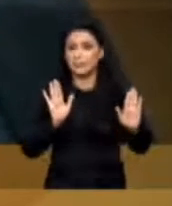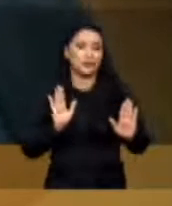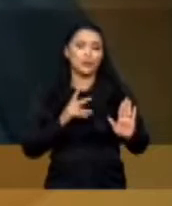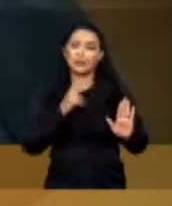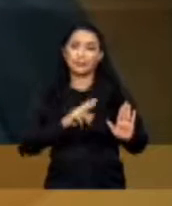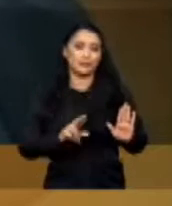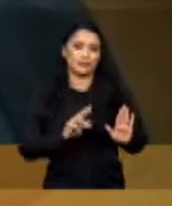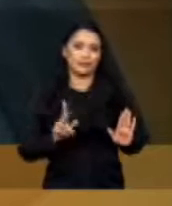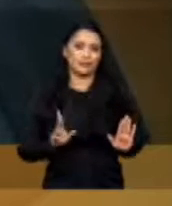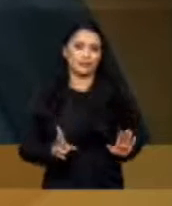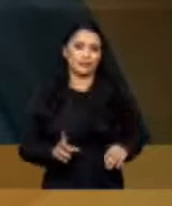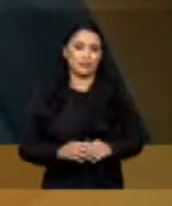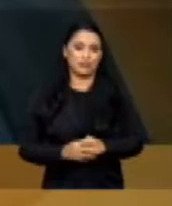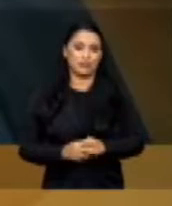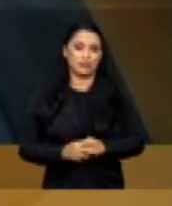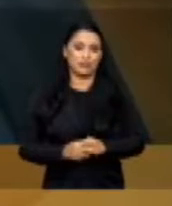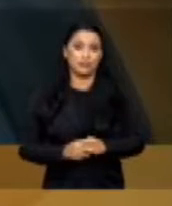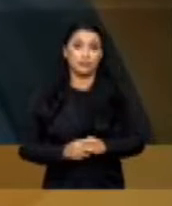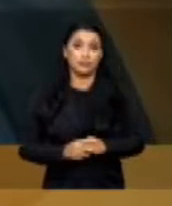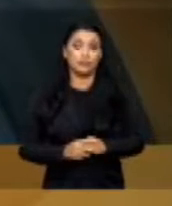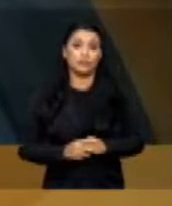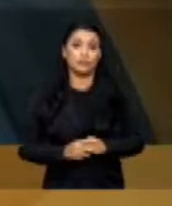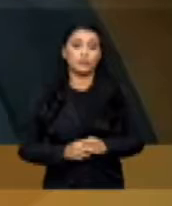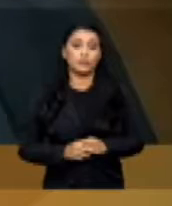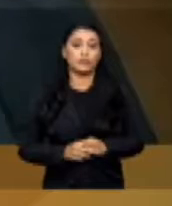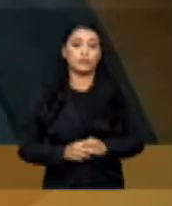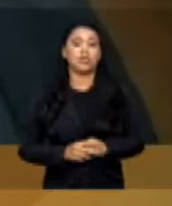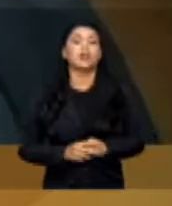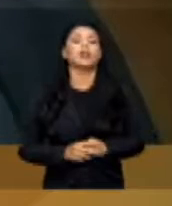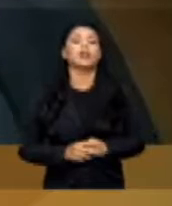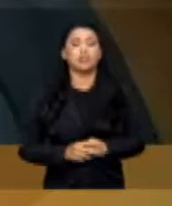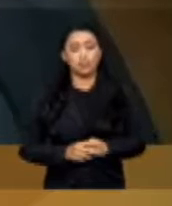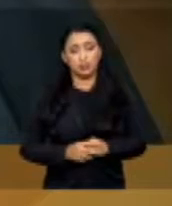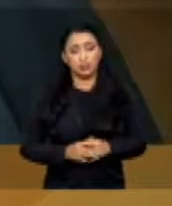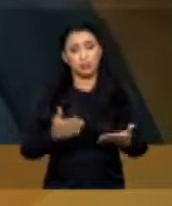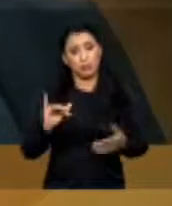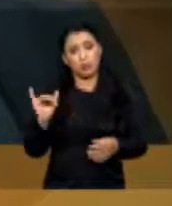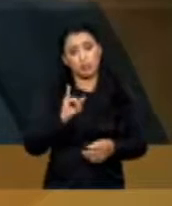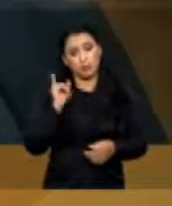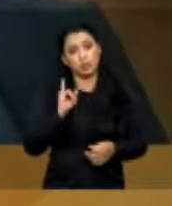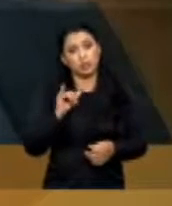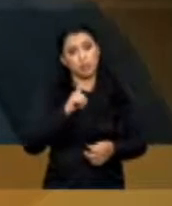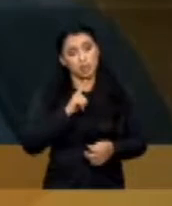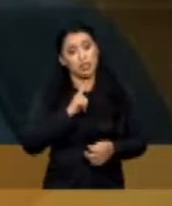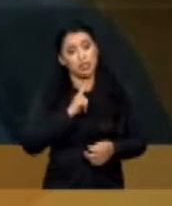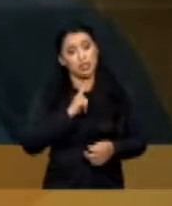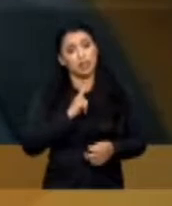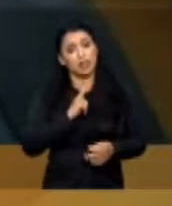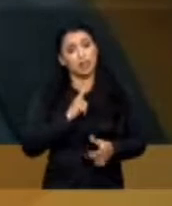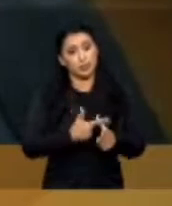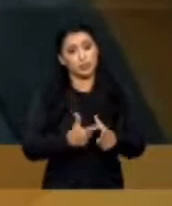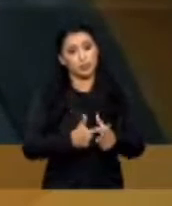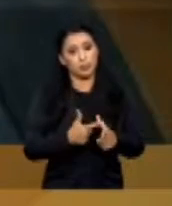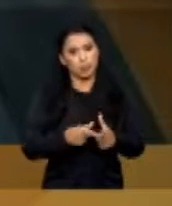se trata aqui. Não é disso que se trata. E esses excessos, é importante que se diga, envolvem risco. Não estamos,